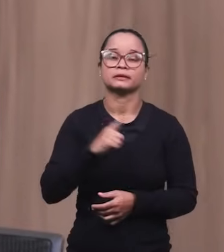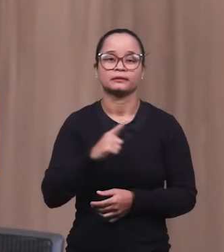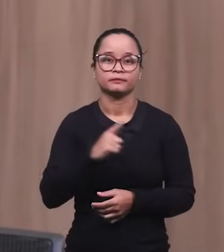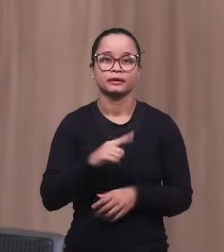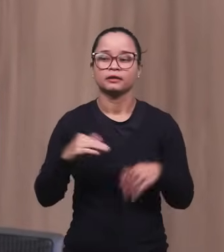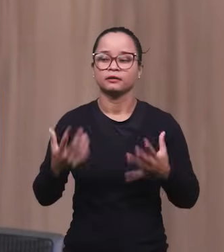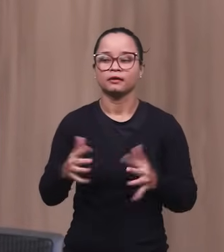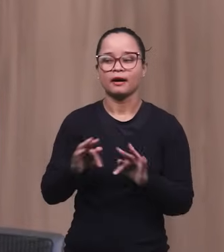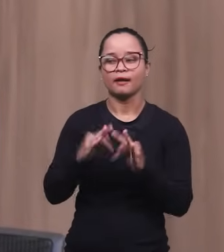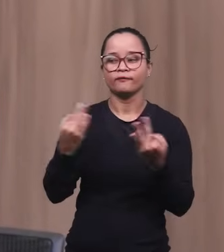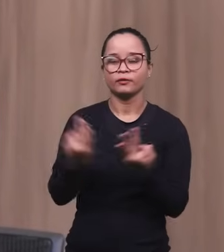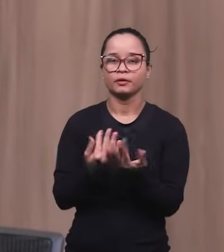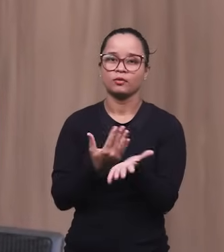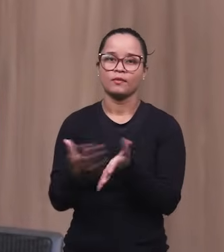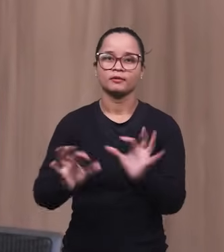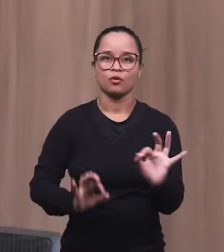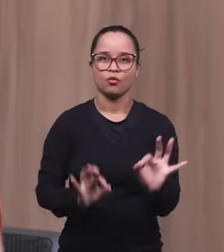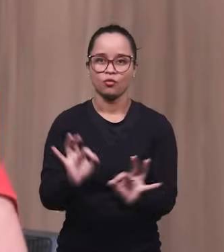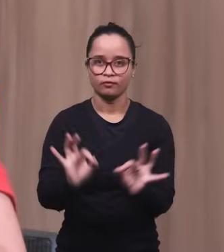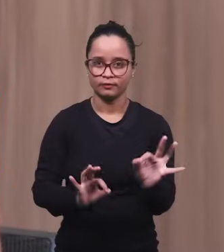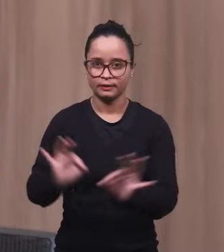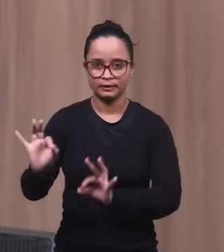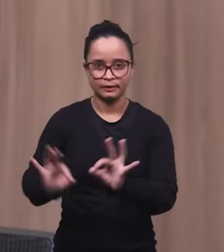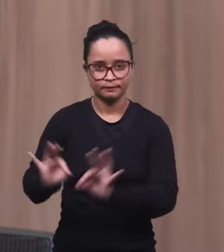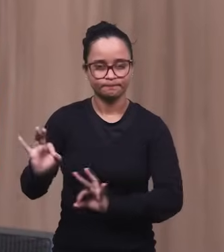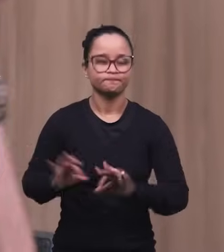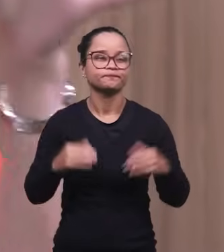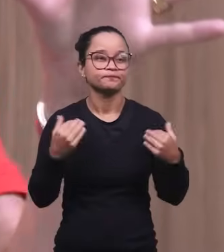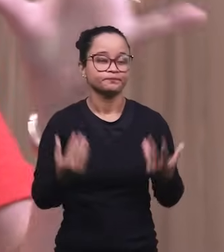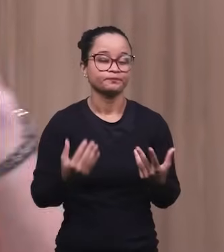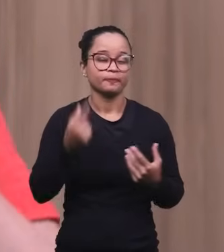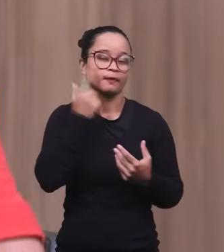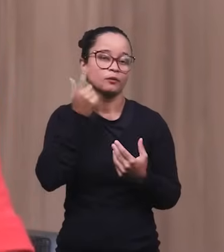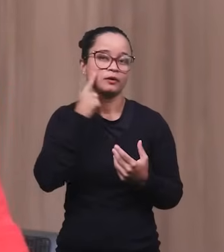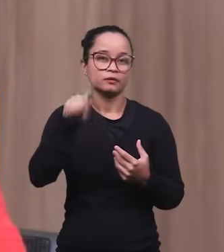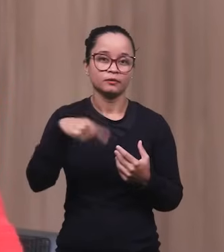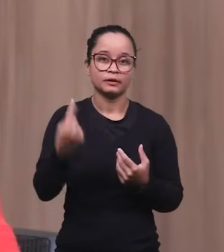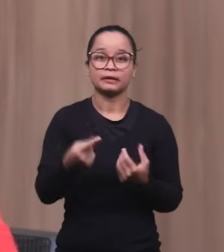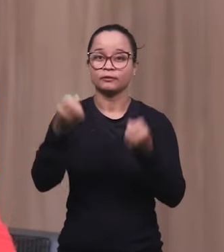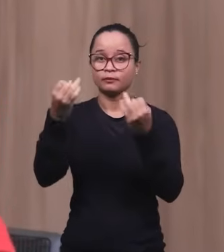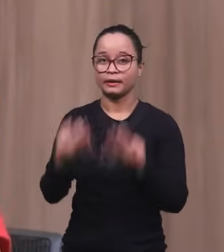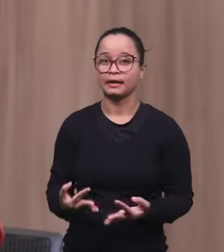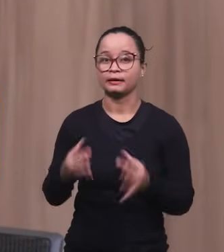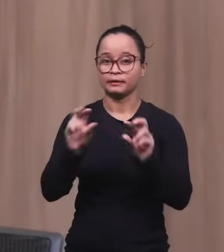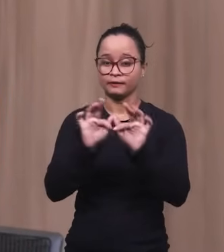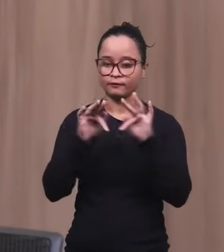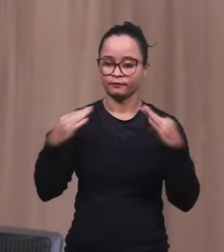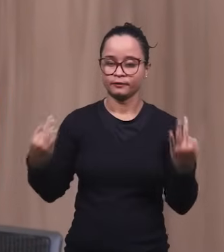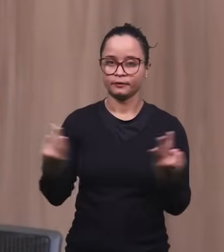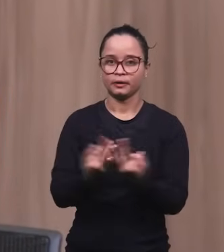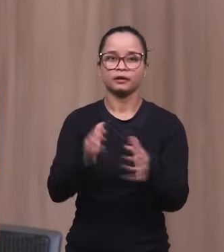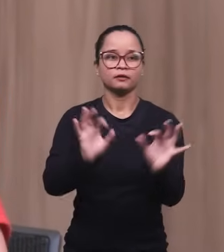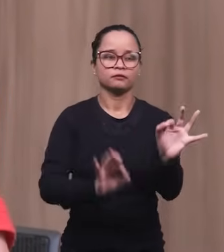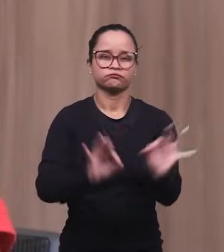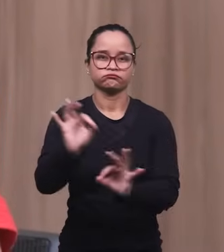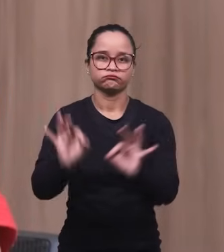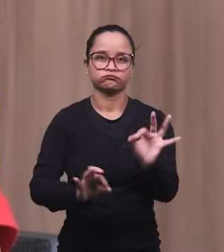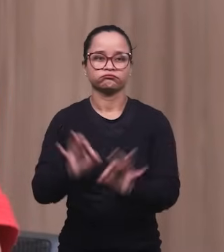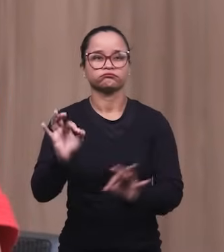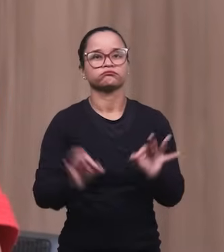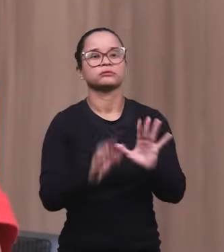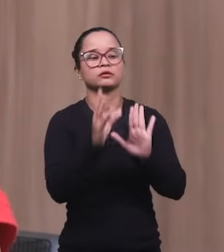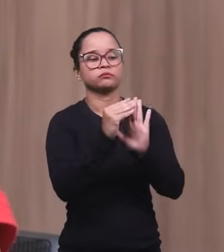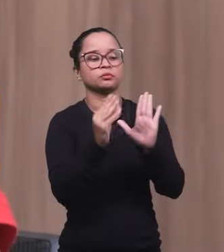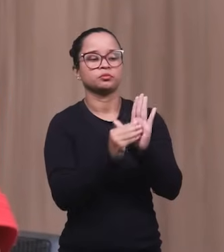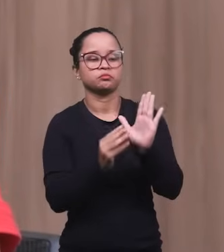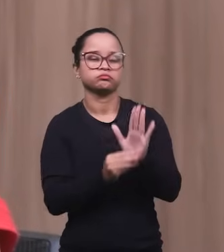aí, a família começa a se organizar a família, né, depois a gente vai tratar mais da família, nessa organização desses